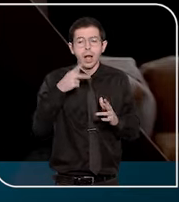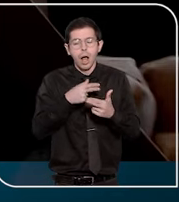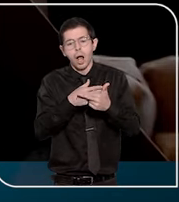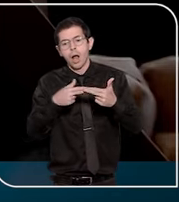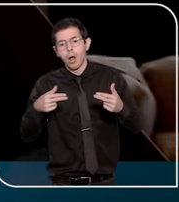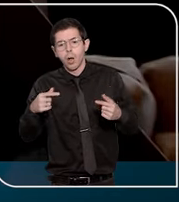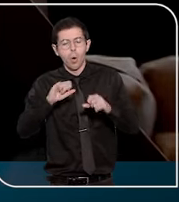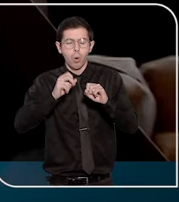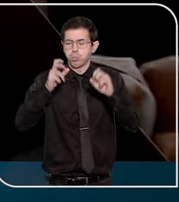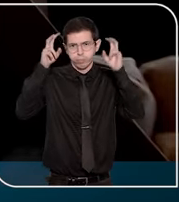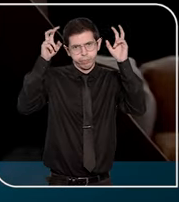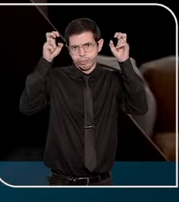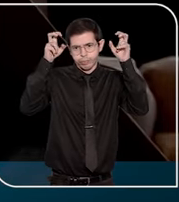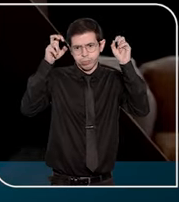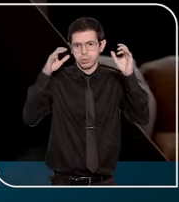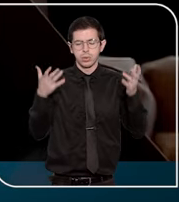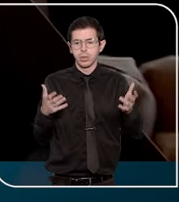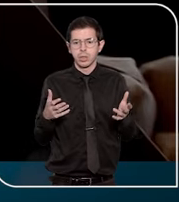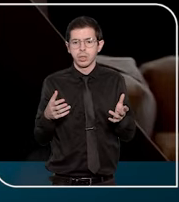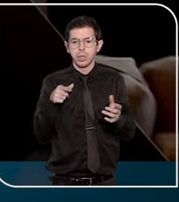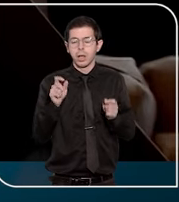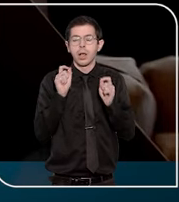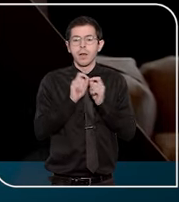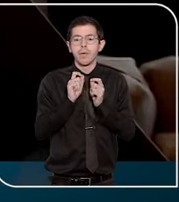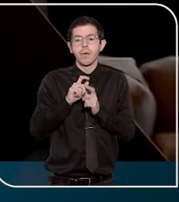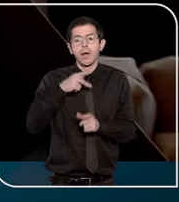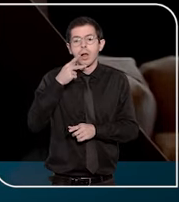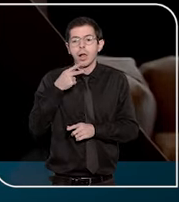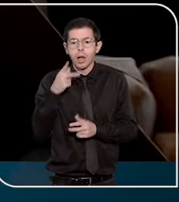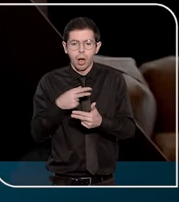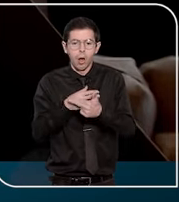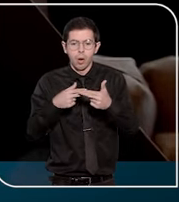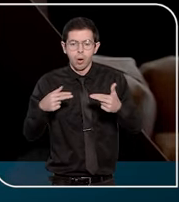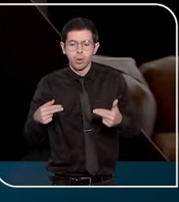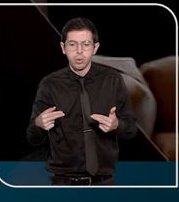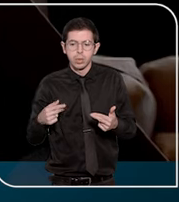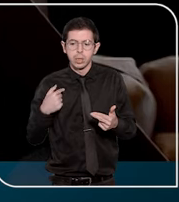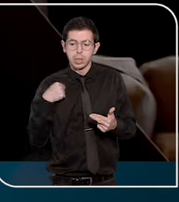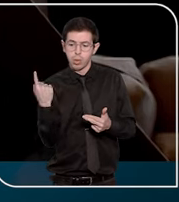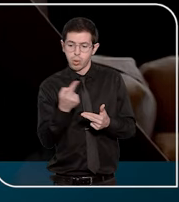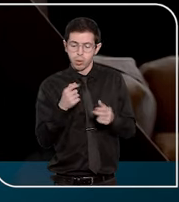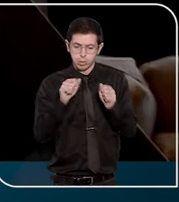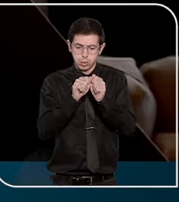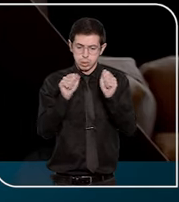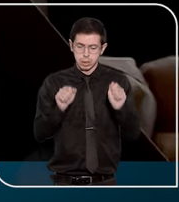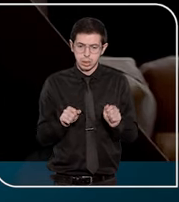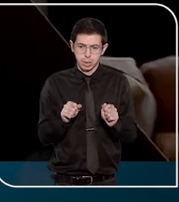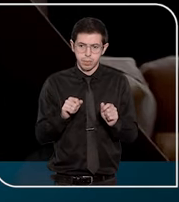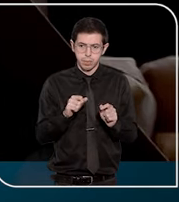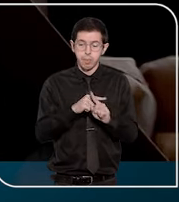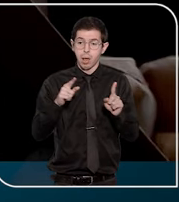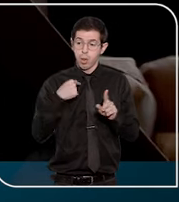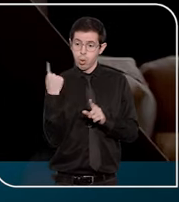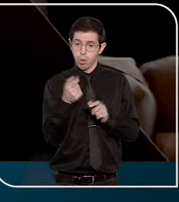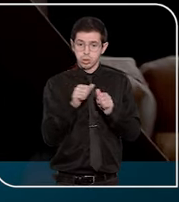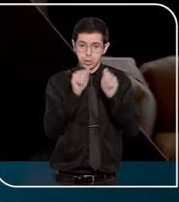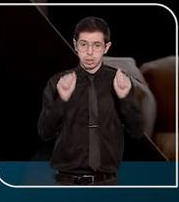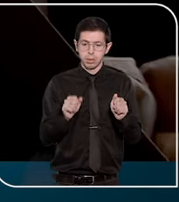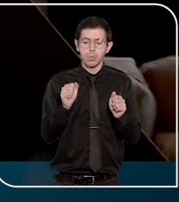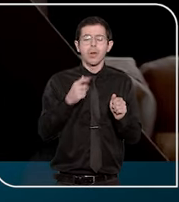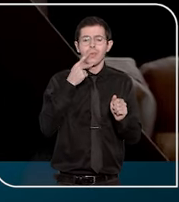nas contestações, tanto faz, elas fazem determinadas alegações, mas o nosso sistema funciona assim. Você pode até fazer